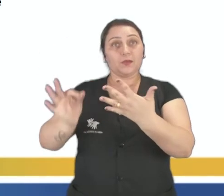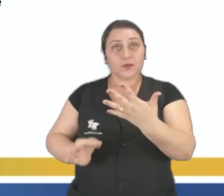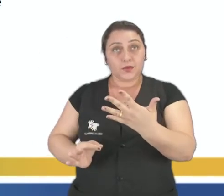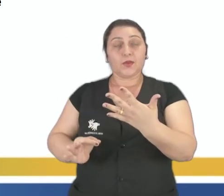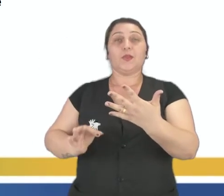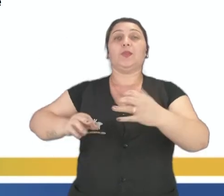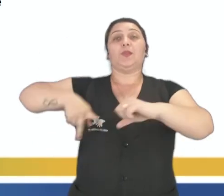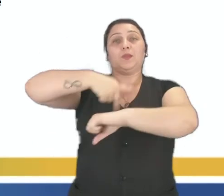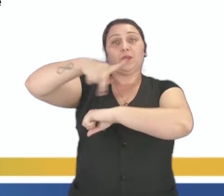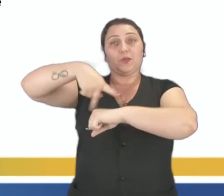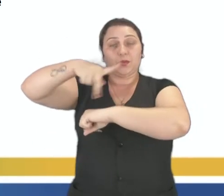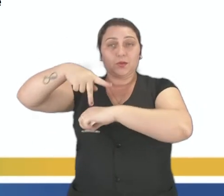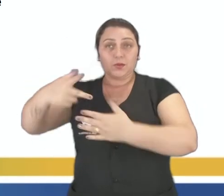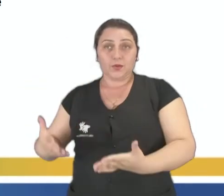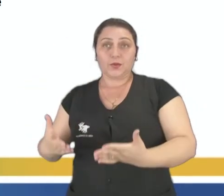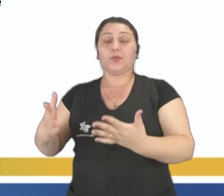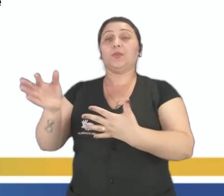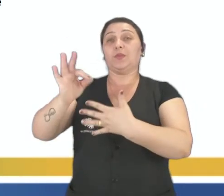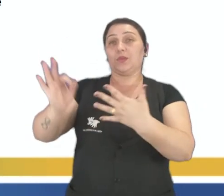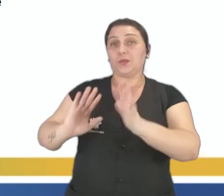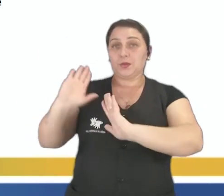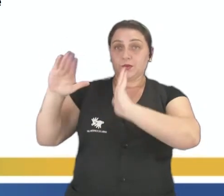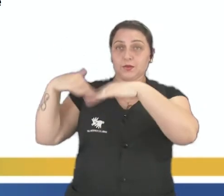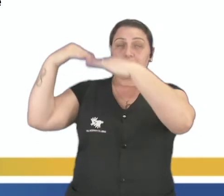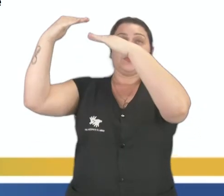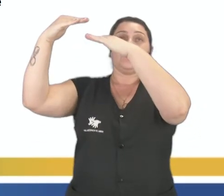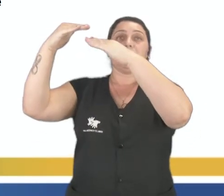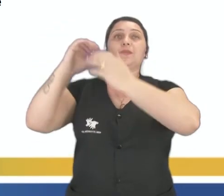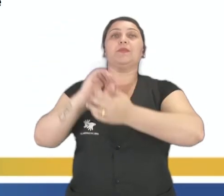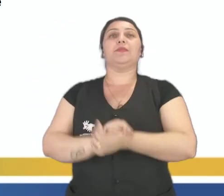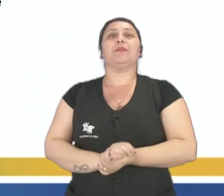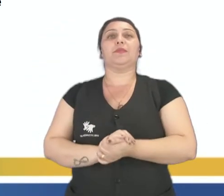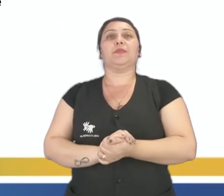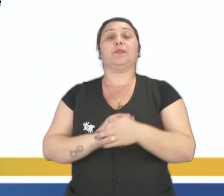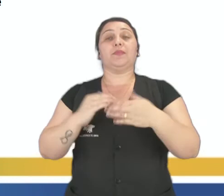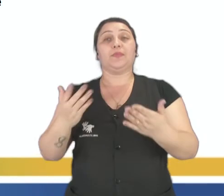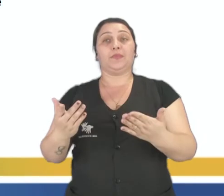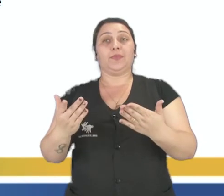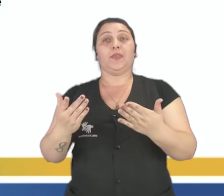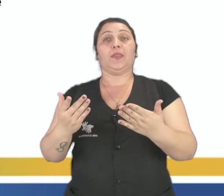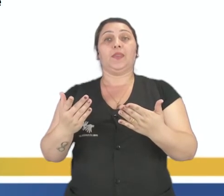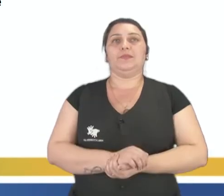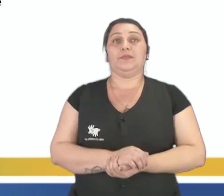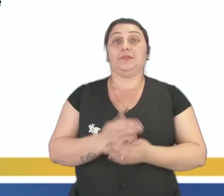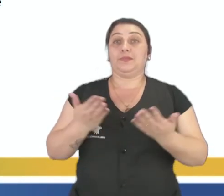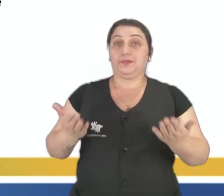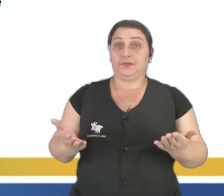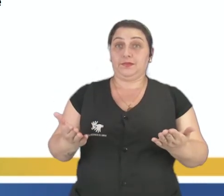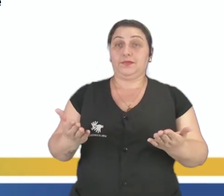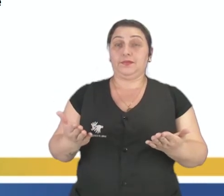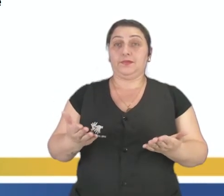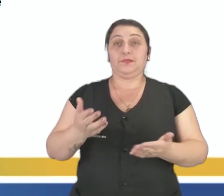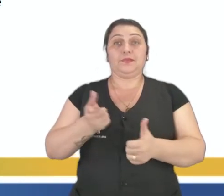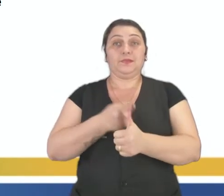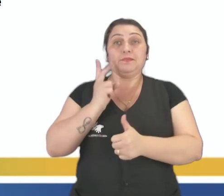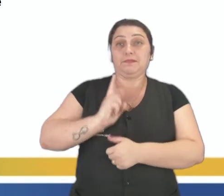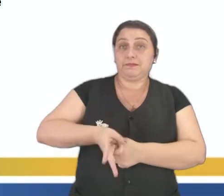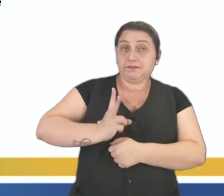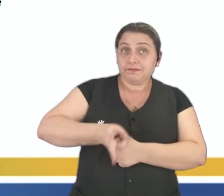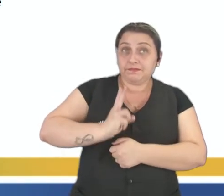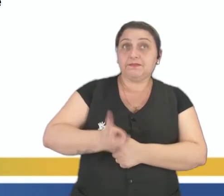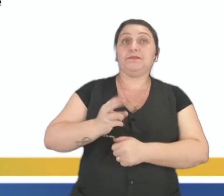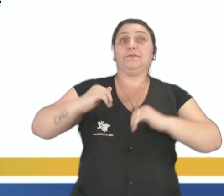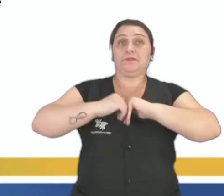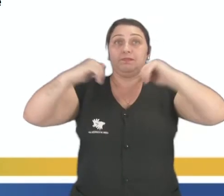dos países quanto aos níveis de desenvolvimento, considere as seguintes afirmativas. 1. A pertinência